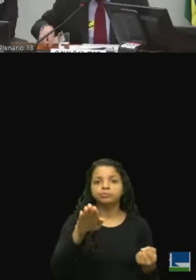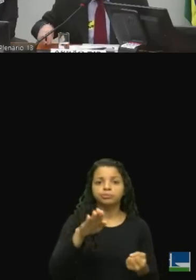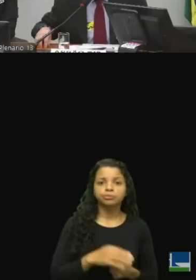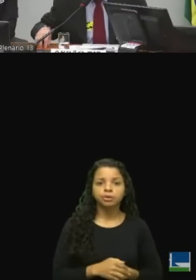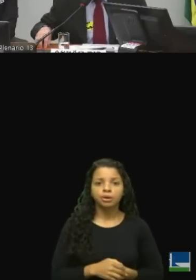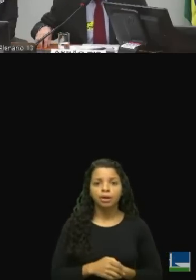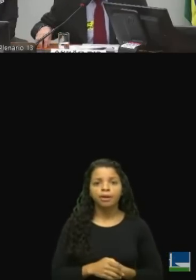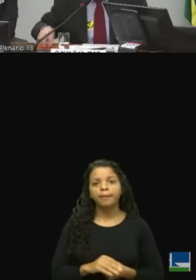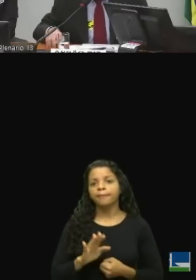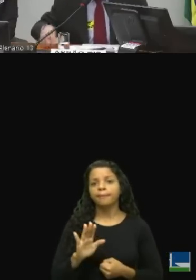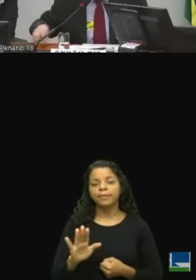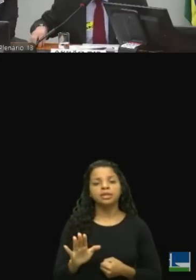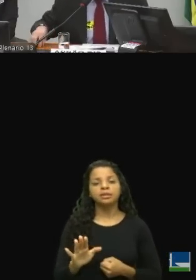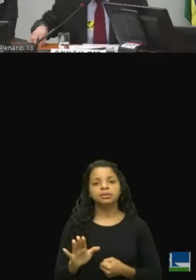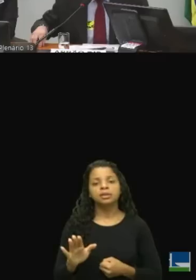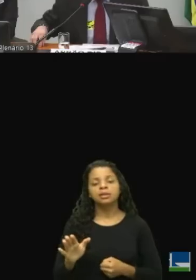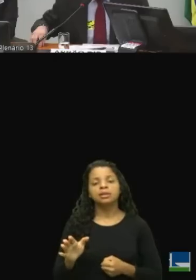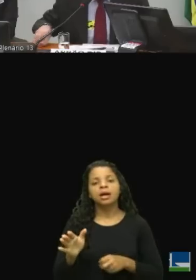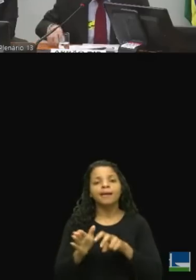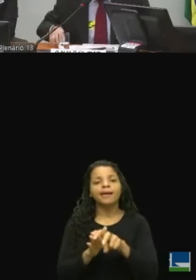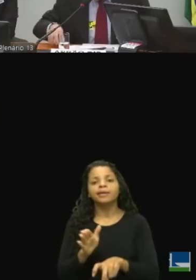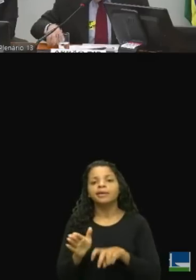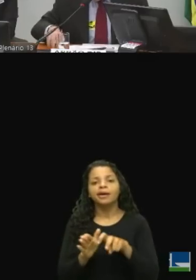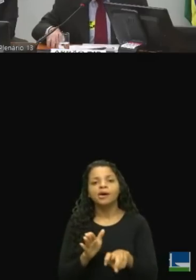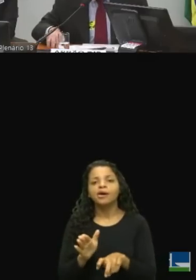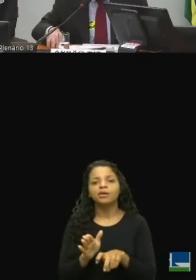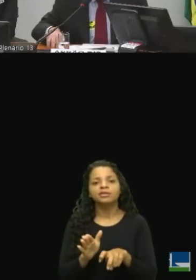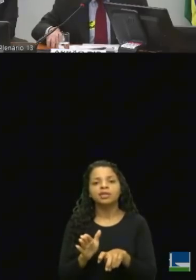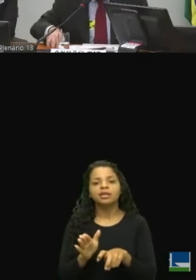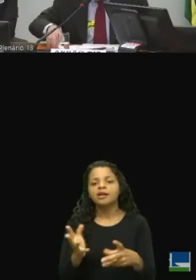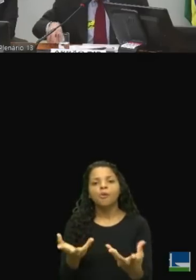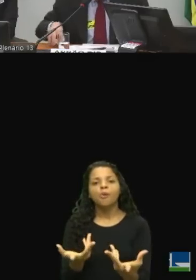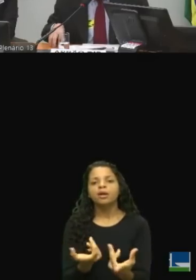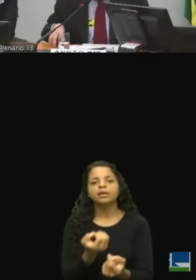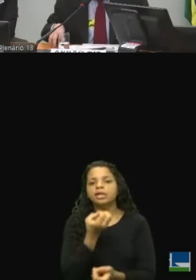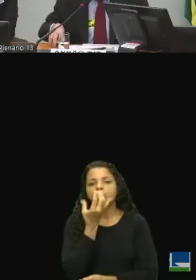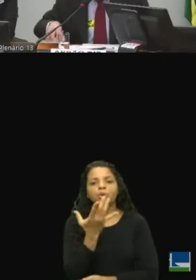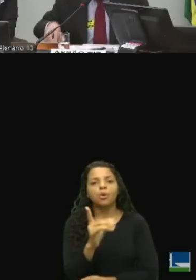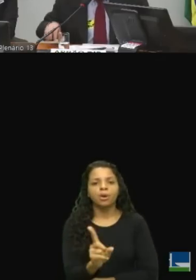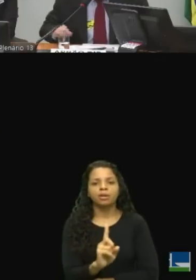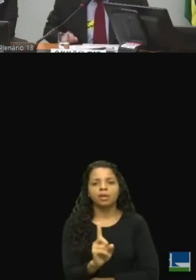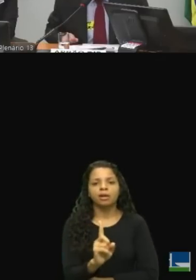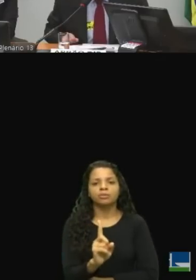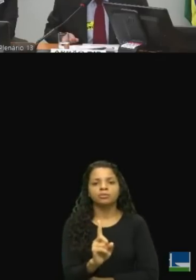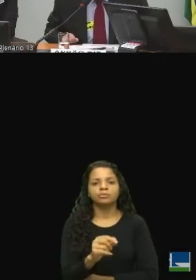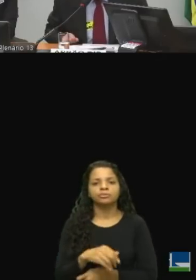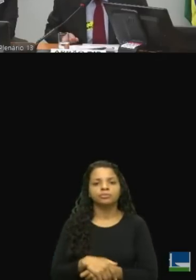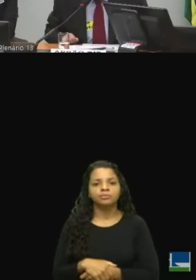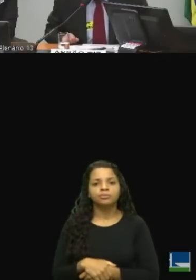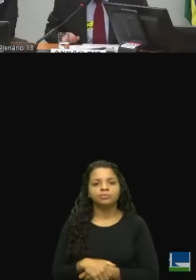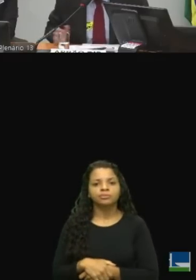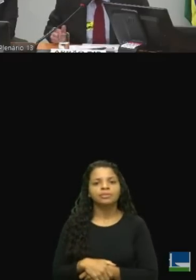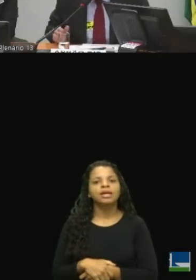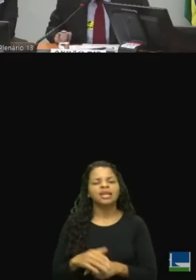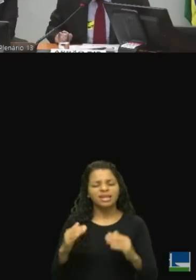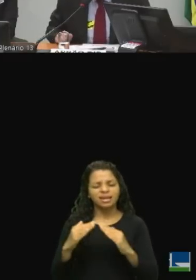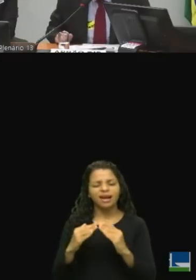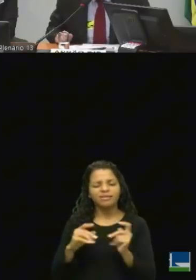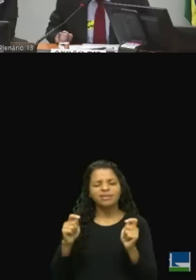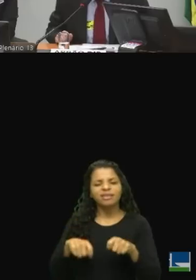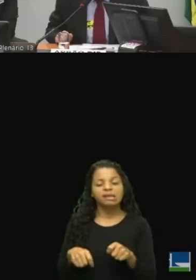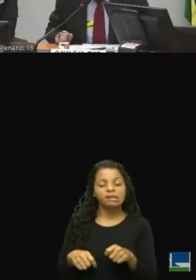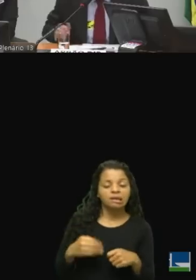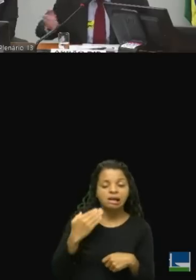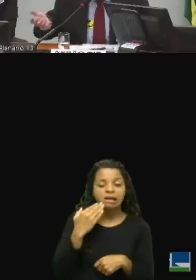uma cadeira com qualidade. Ele se arrasta em casa, mas para sair de casa ele precisa de um veículo. Então o mínimo que o